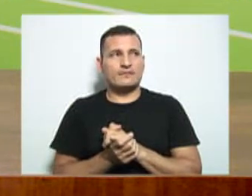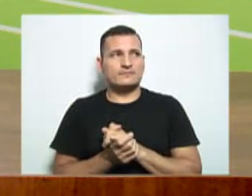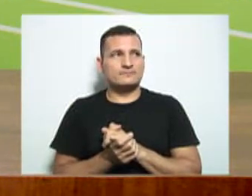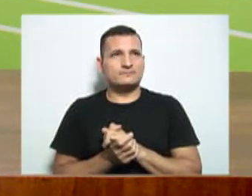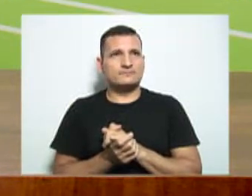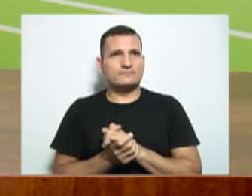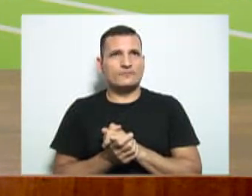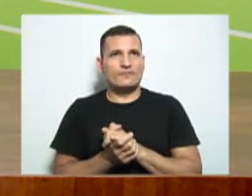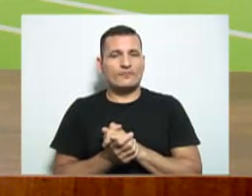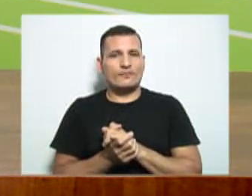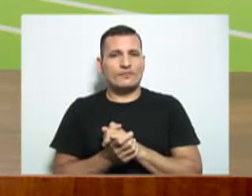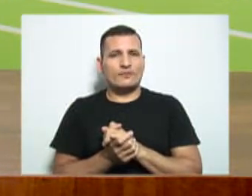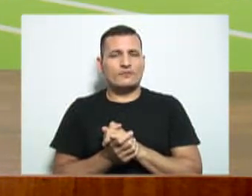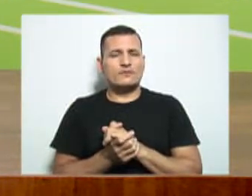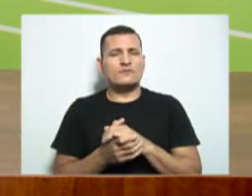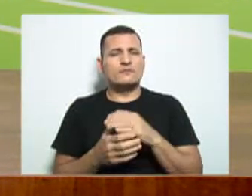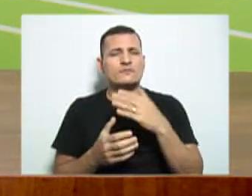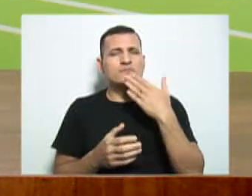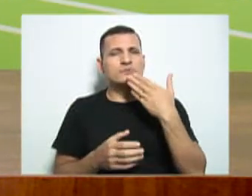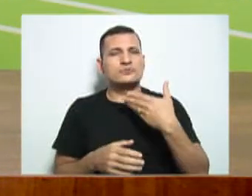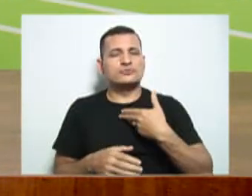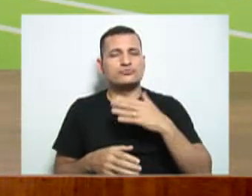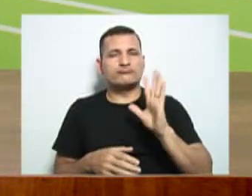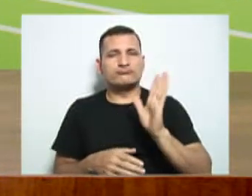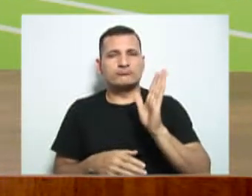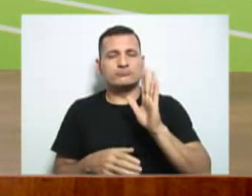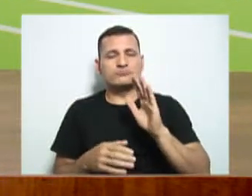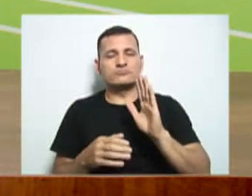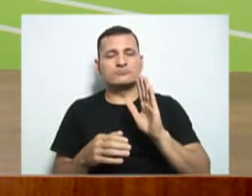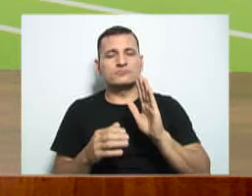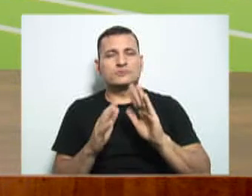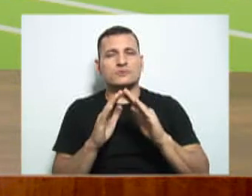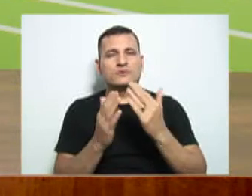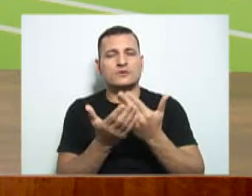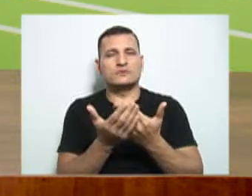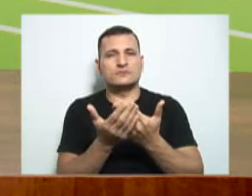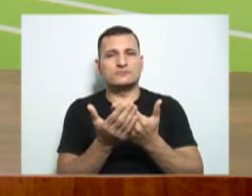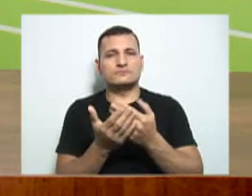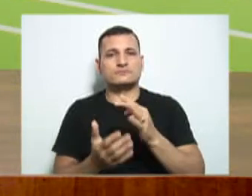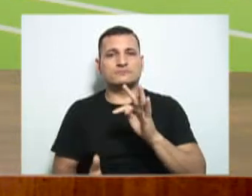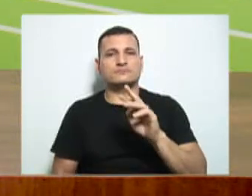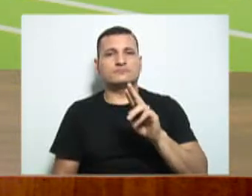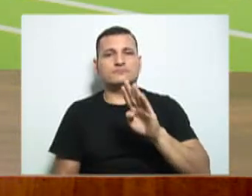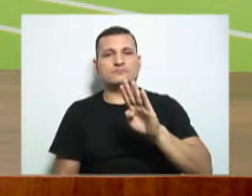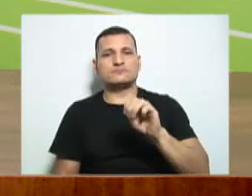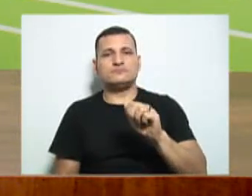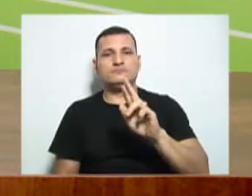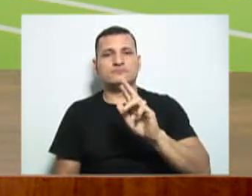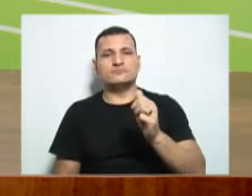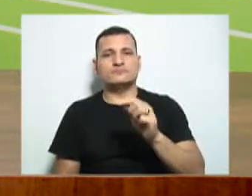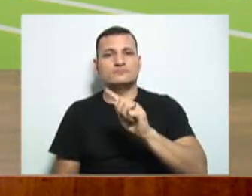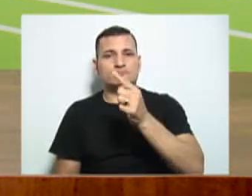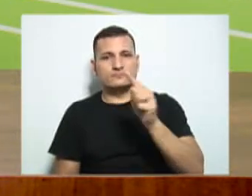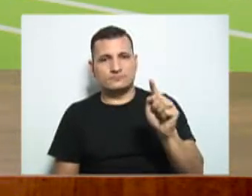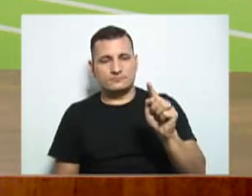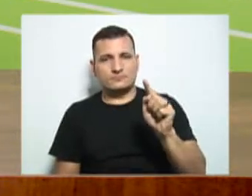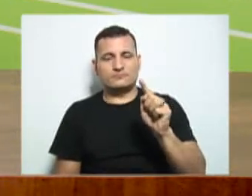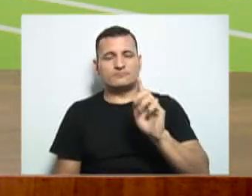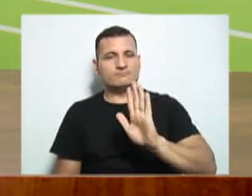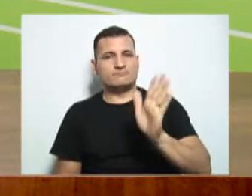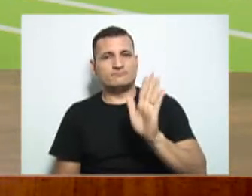Pediram para dar um alô para os alunos da escola Tubarão, um alô para os alunos